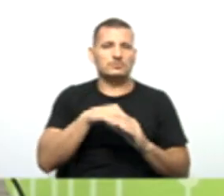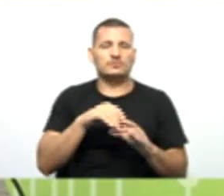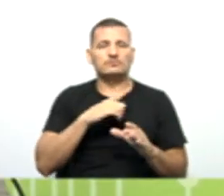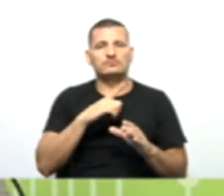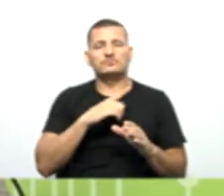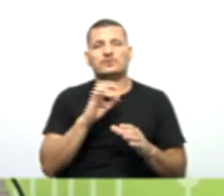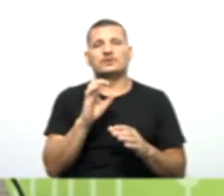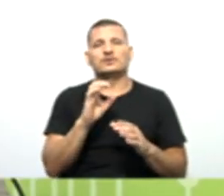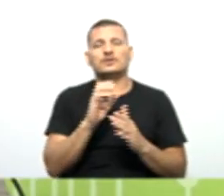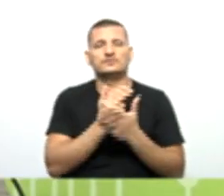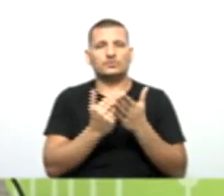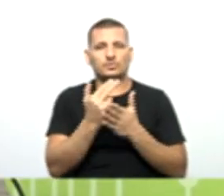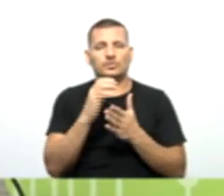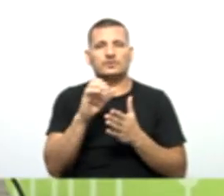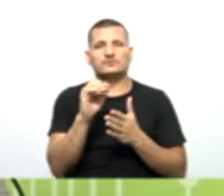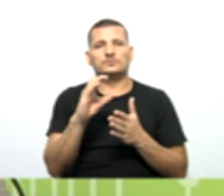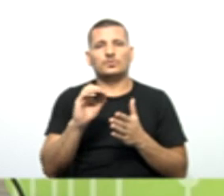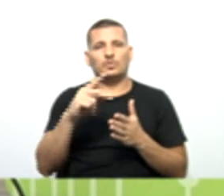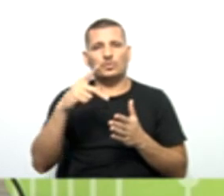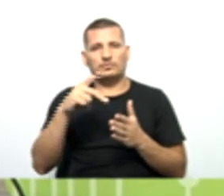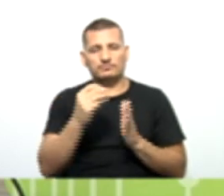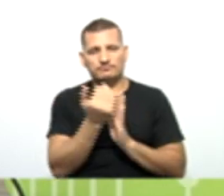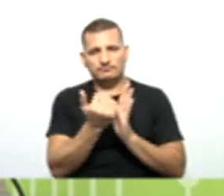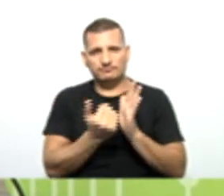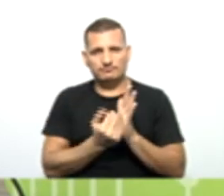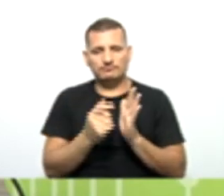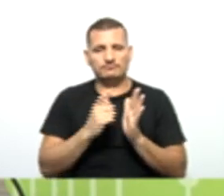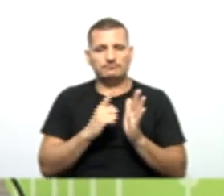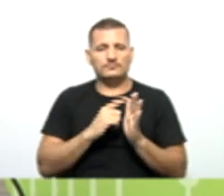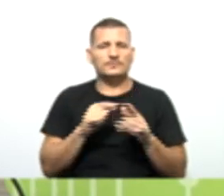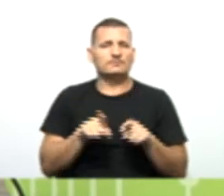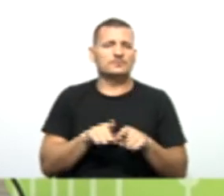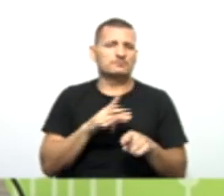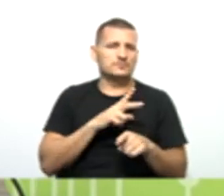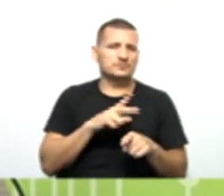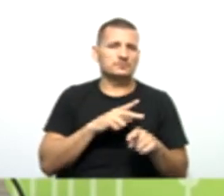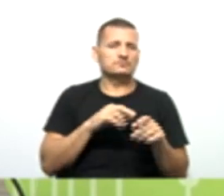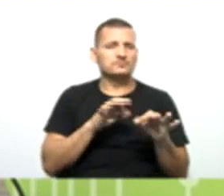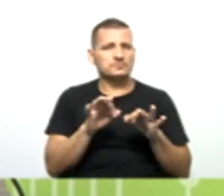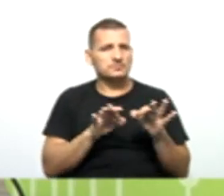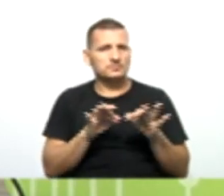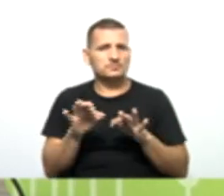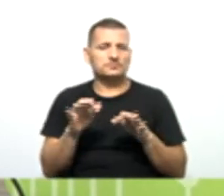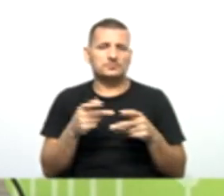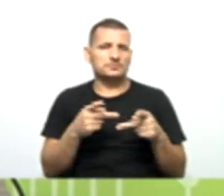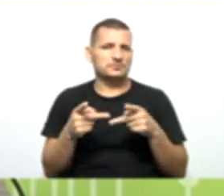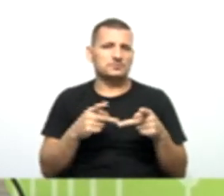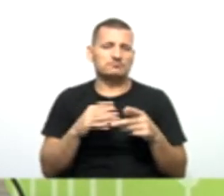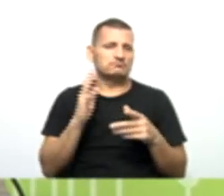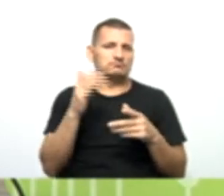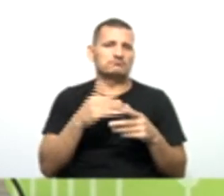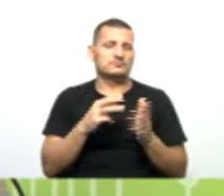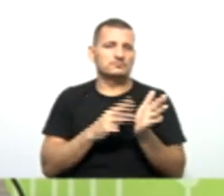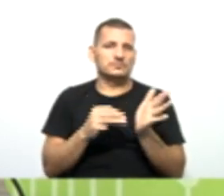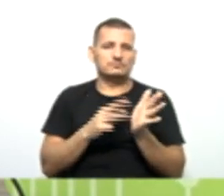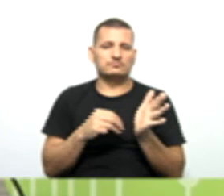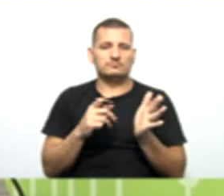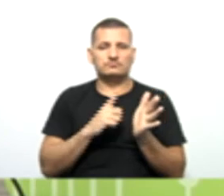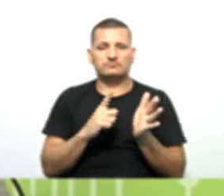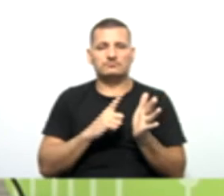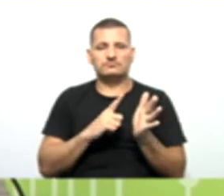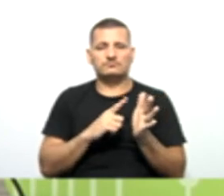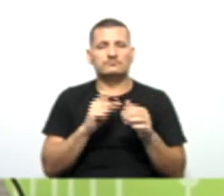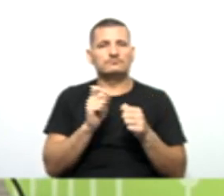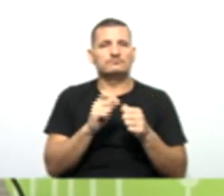projetos pessoais, tá? Você vai desenhar o escopo para tudo, todas as atividades, tá? É bem metódico a questão de